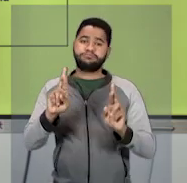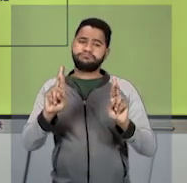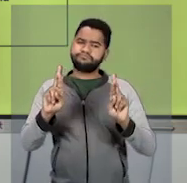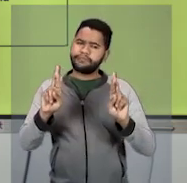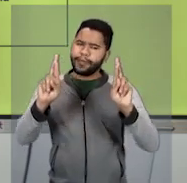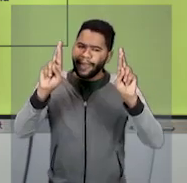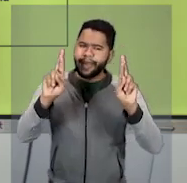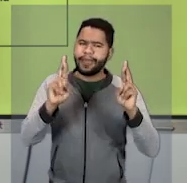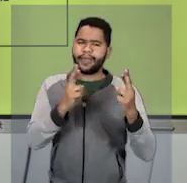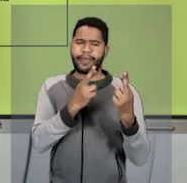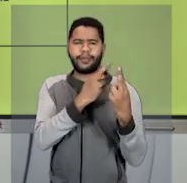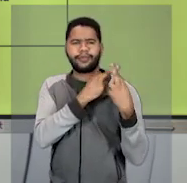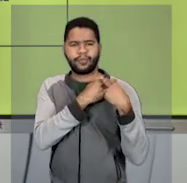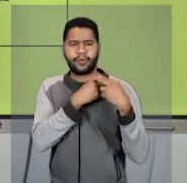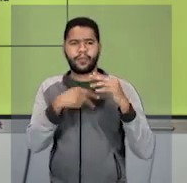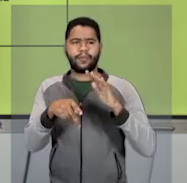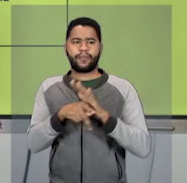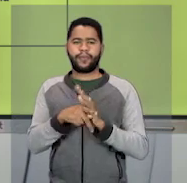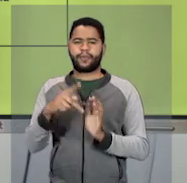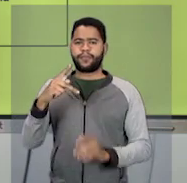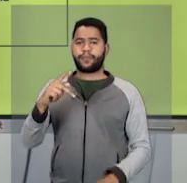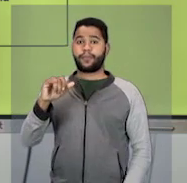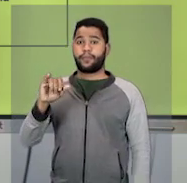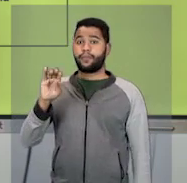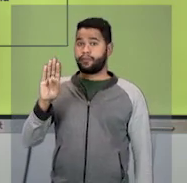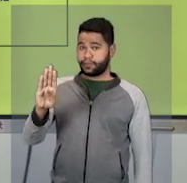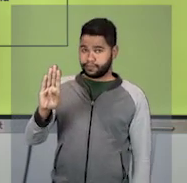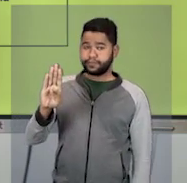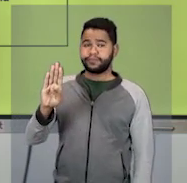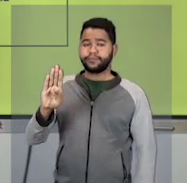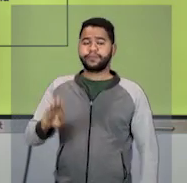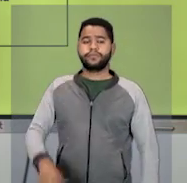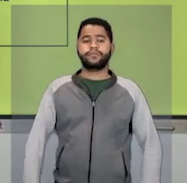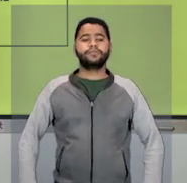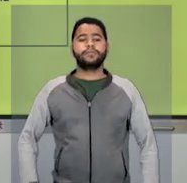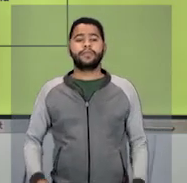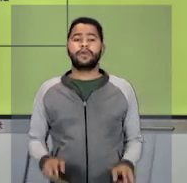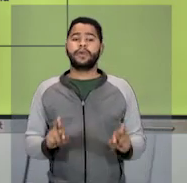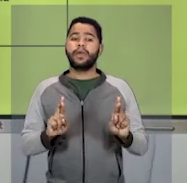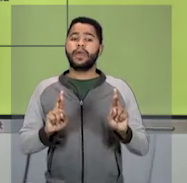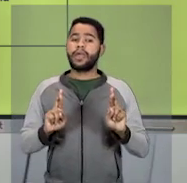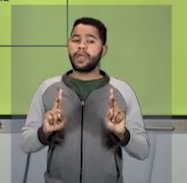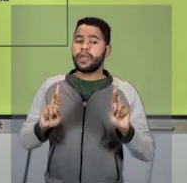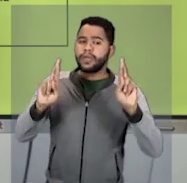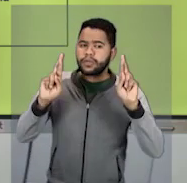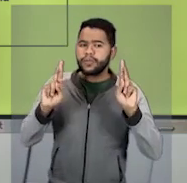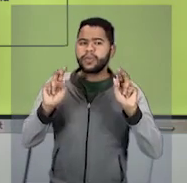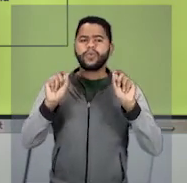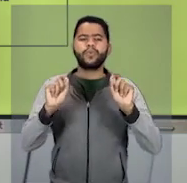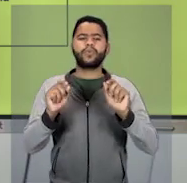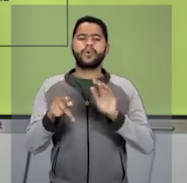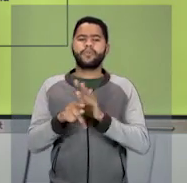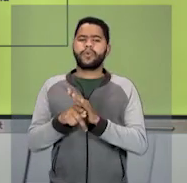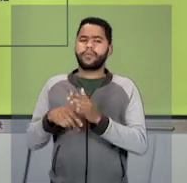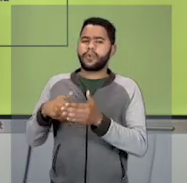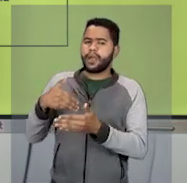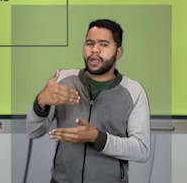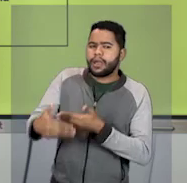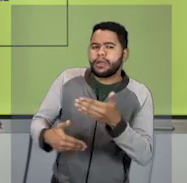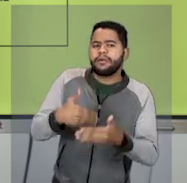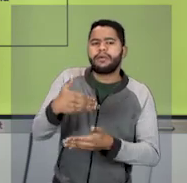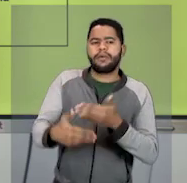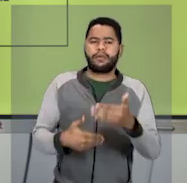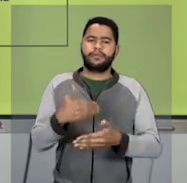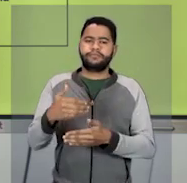assim, pelo produto interno bruto desses países da América Latina, né? É o responsável aí por fazer a economia crescer